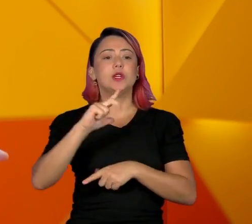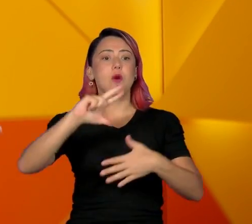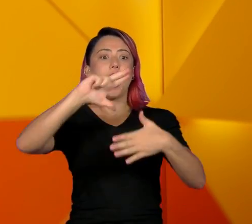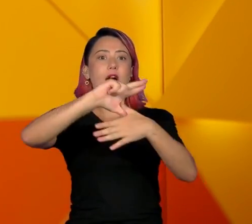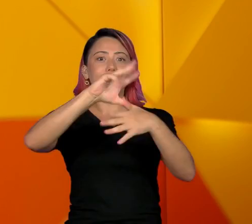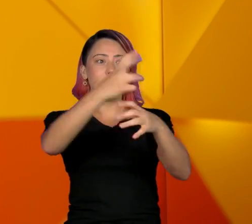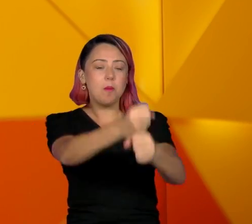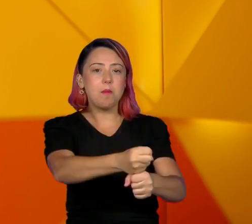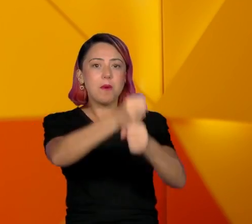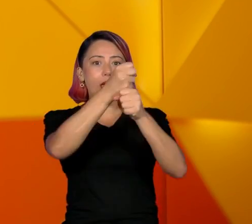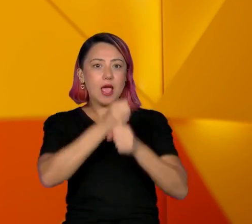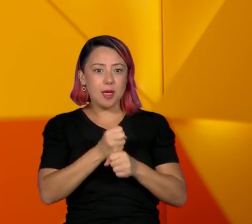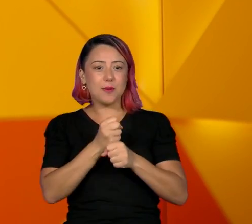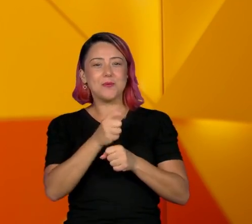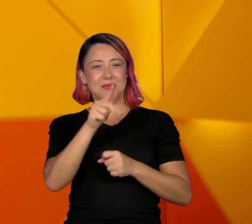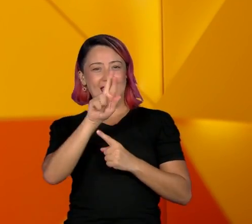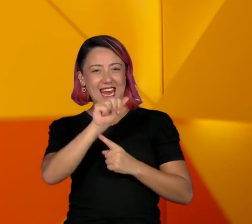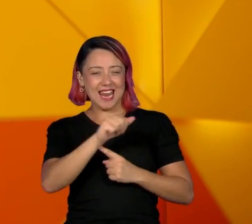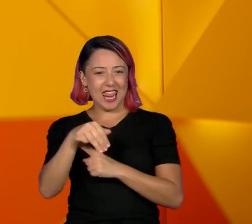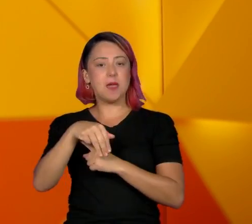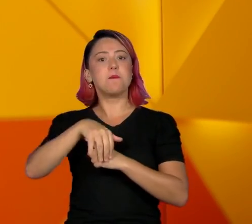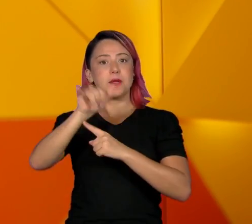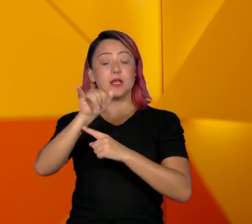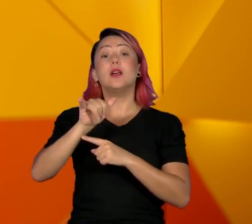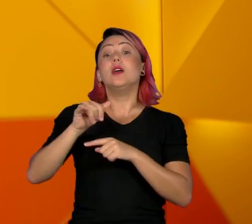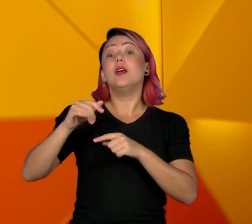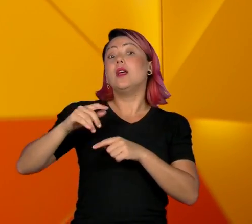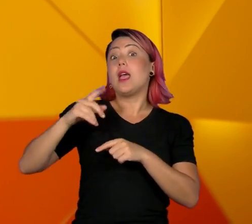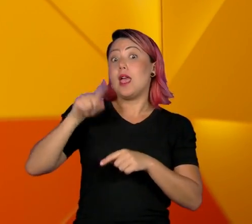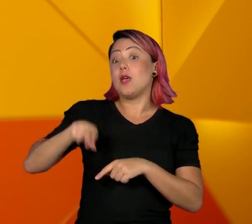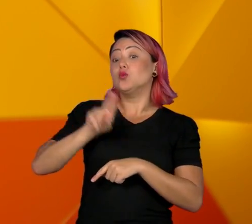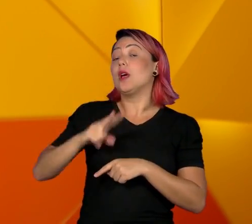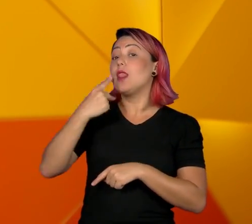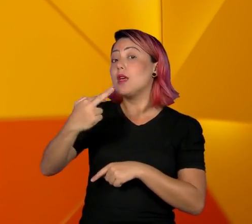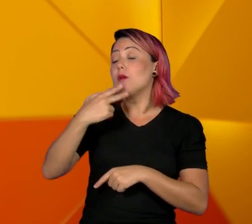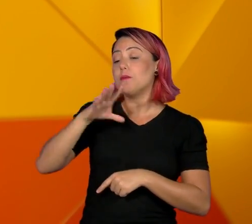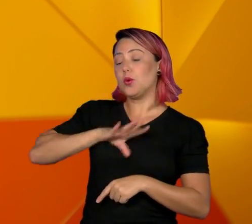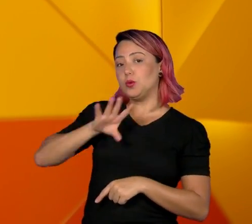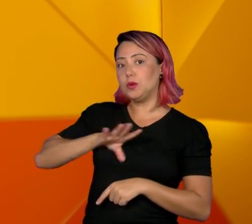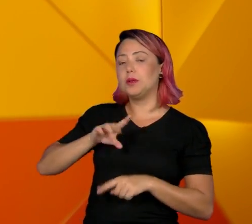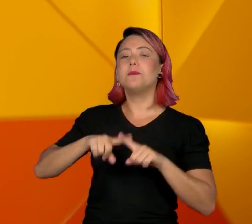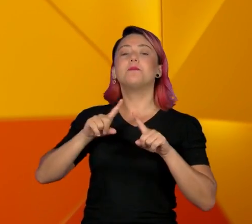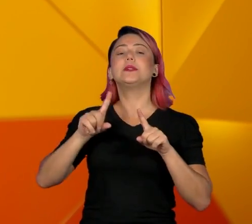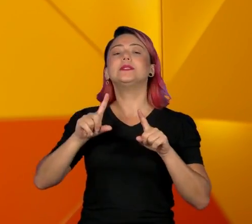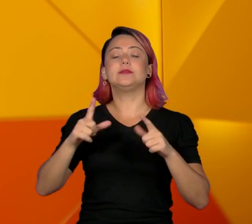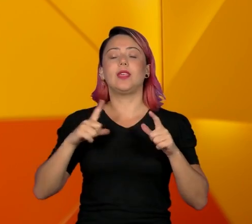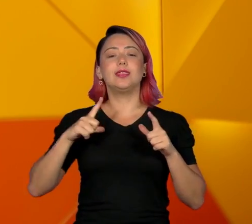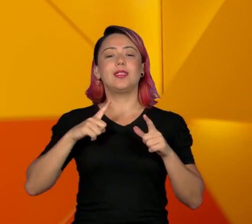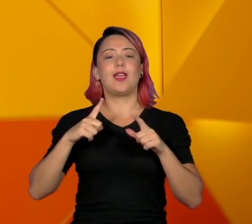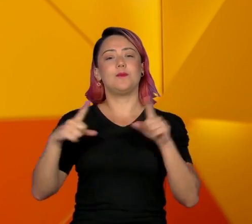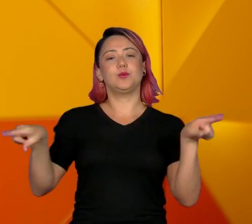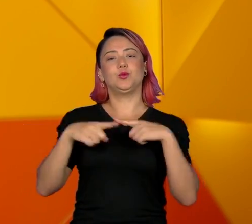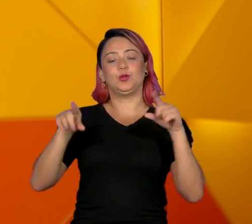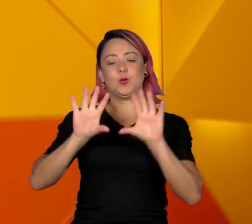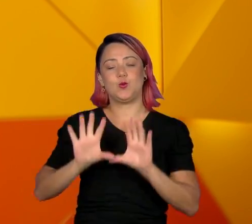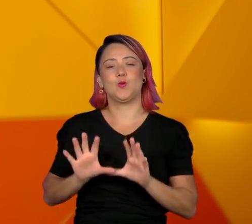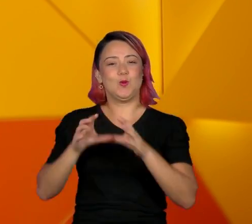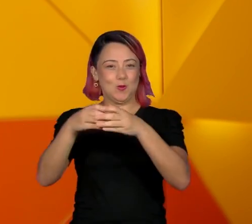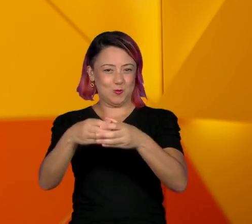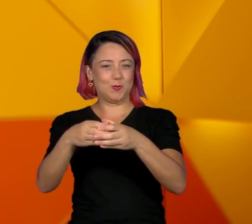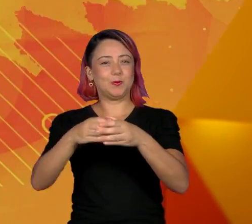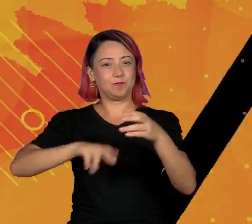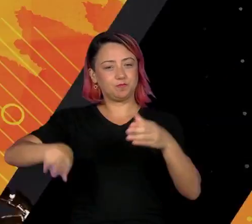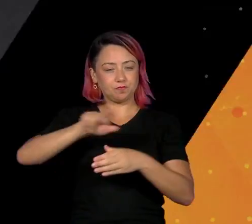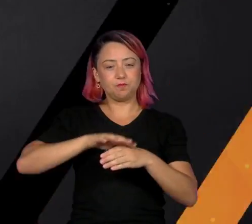Pop Contemporâneo em língua portuguesa com o disco Em Nome da Estrela, o segundo da sua carreira